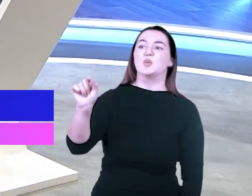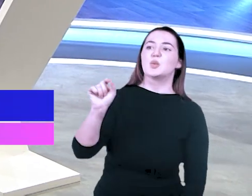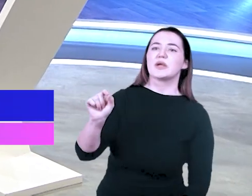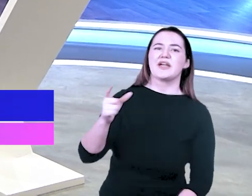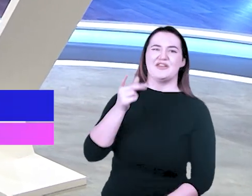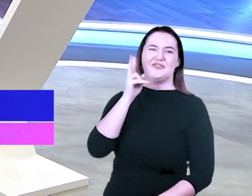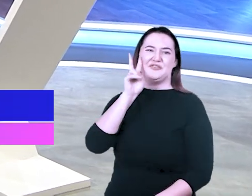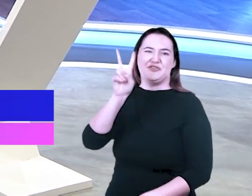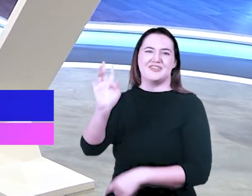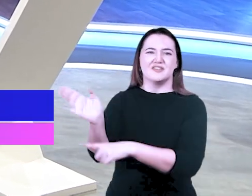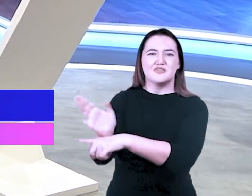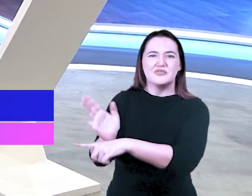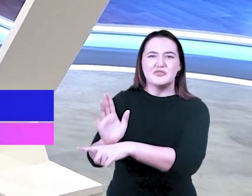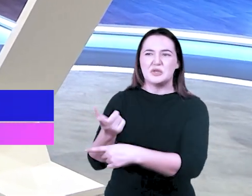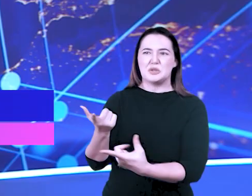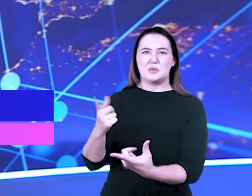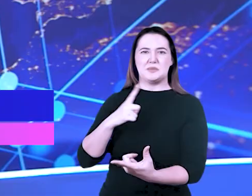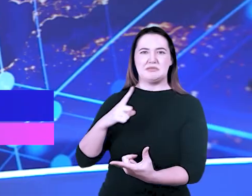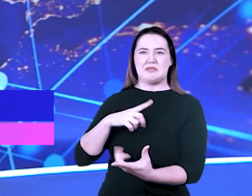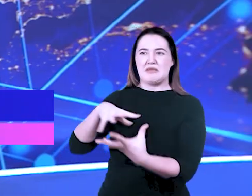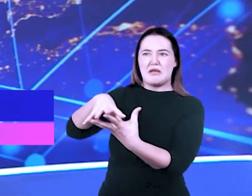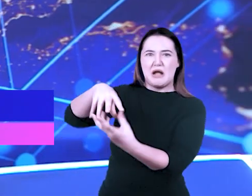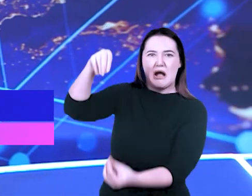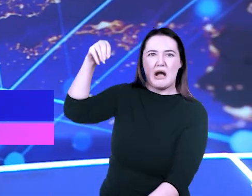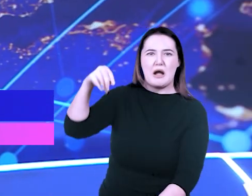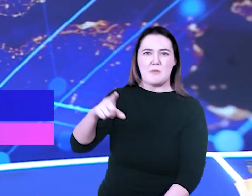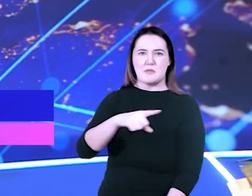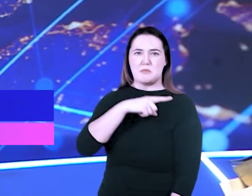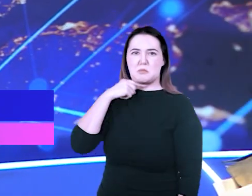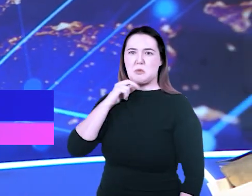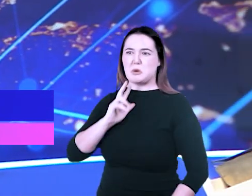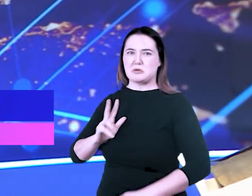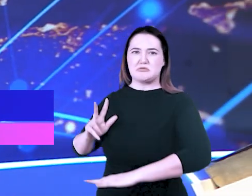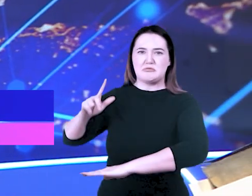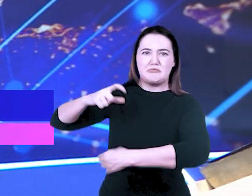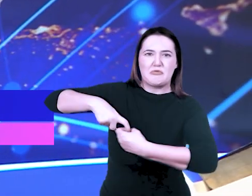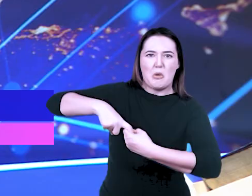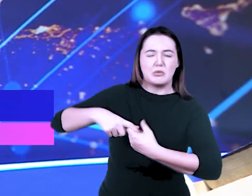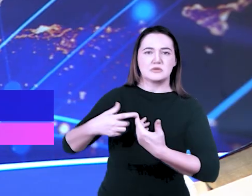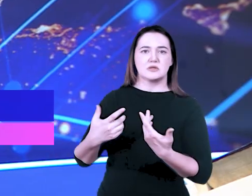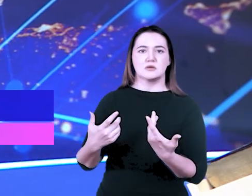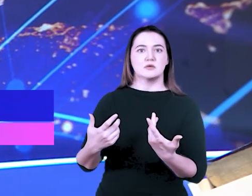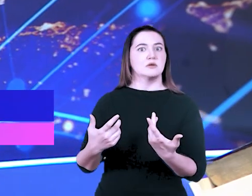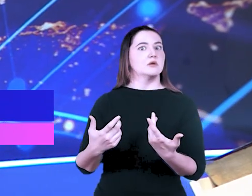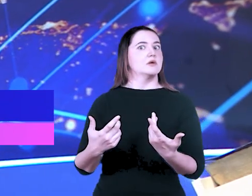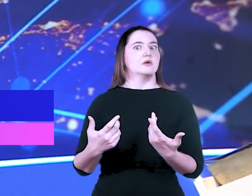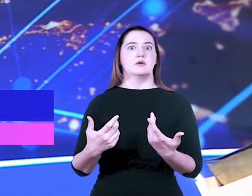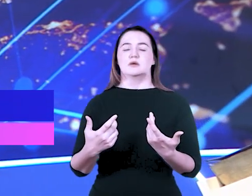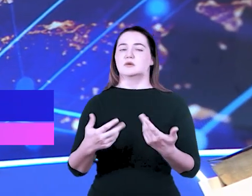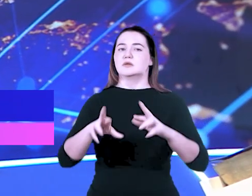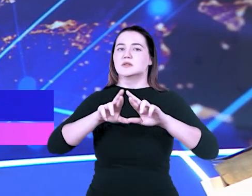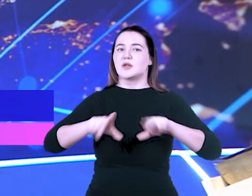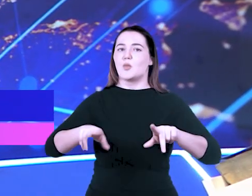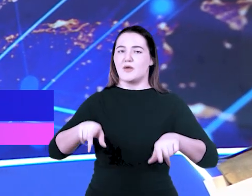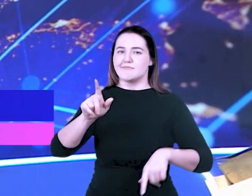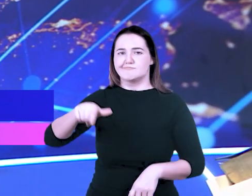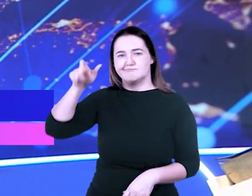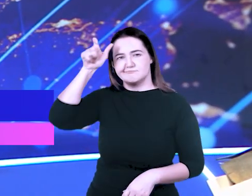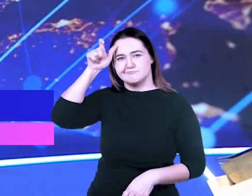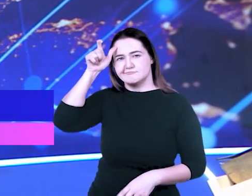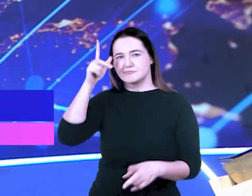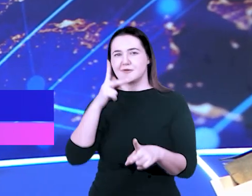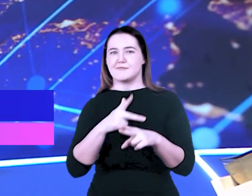completamente equivocadas. E é por isso que Deus abre diante dos nossos olhos essas verdades, para que você viva